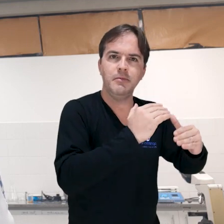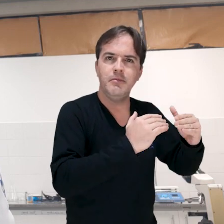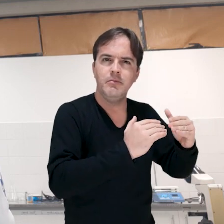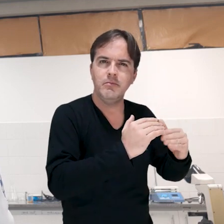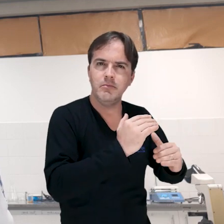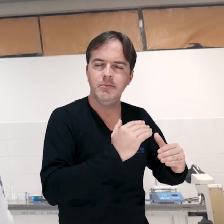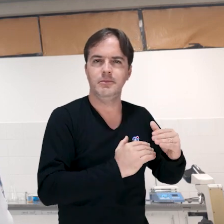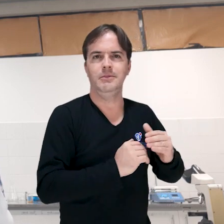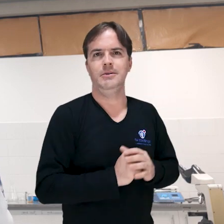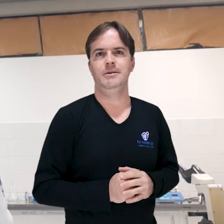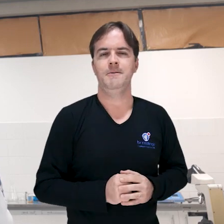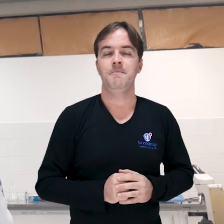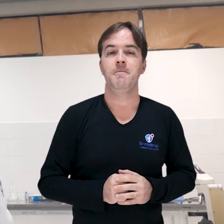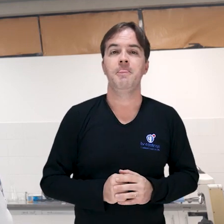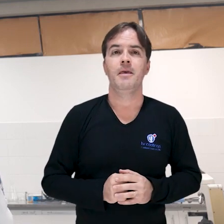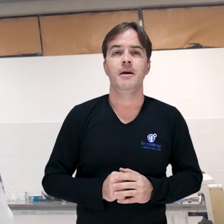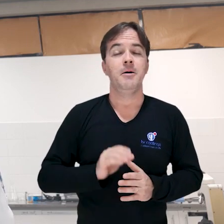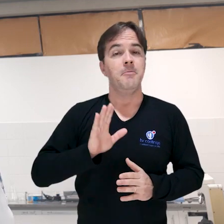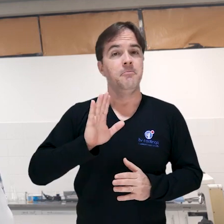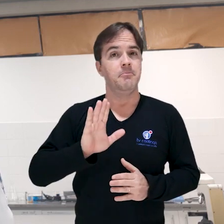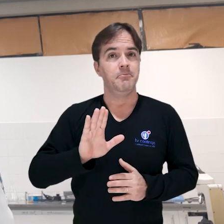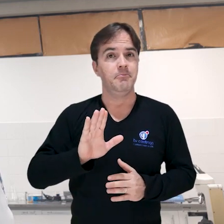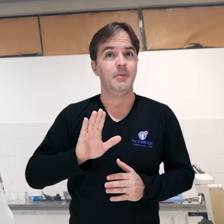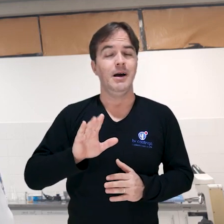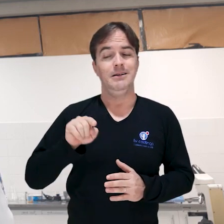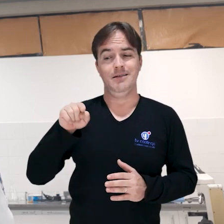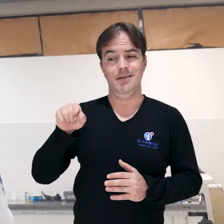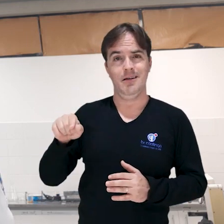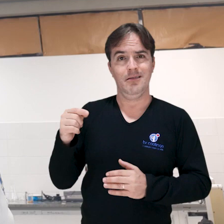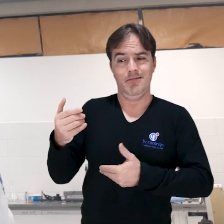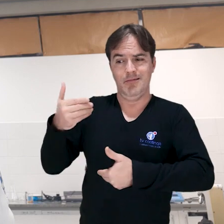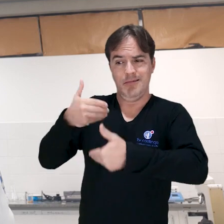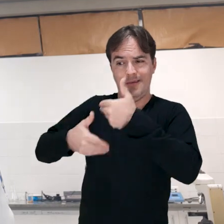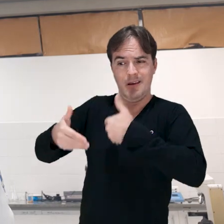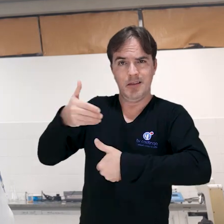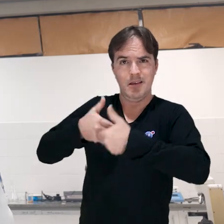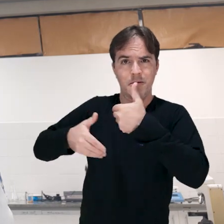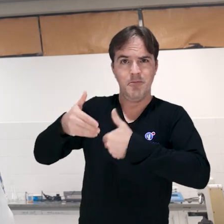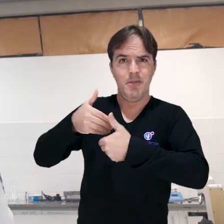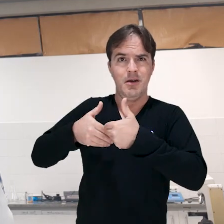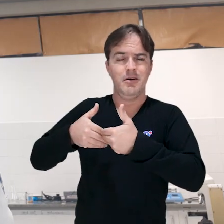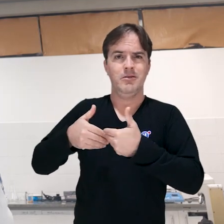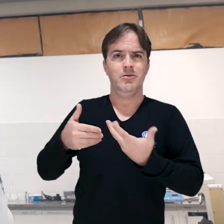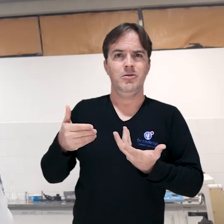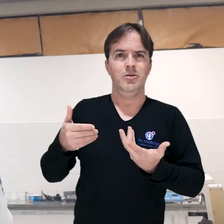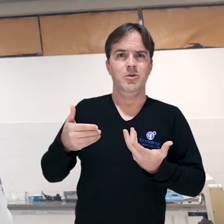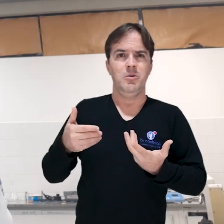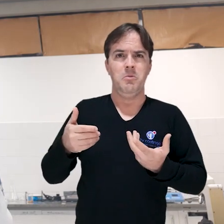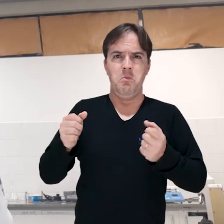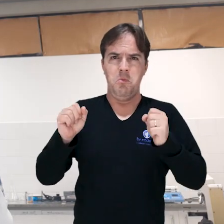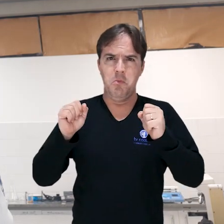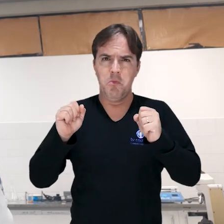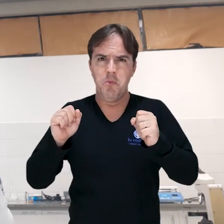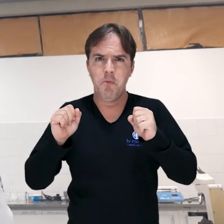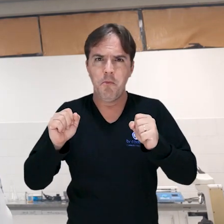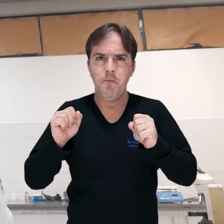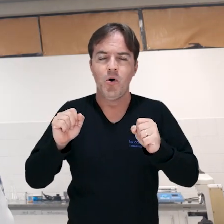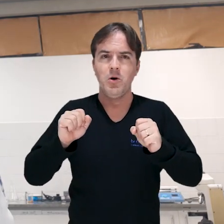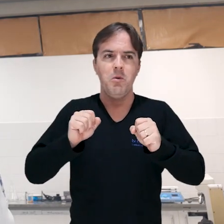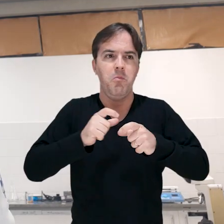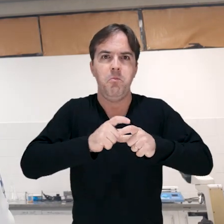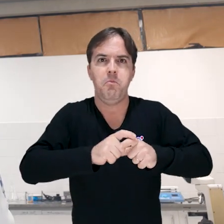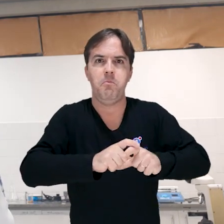indivíduos. Ainda não é um tratamento, vamos dizer assim, que possa ser feito em